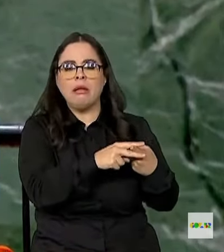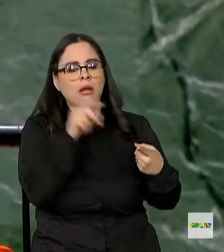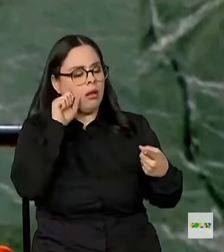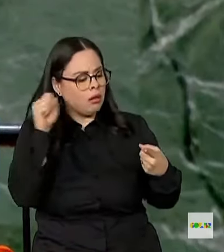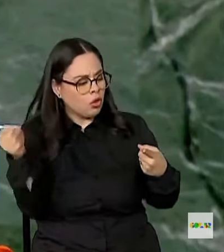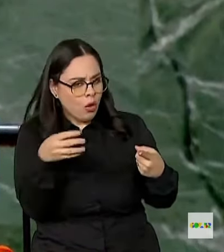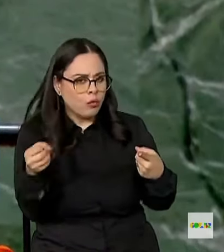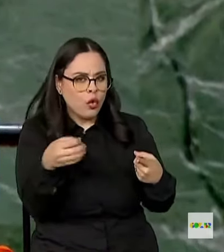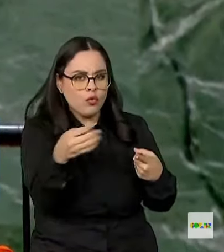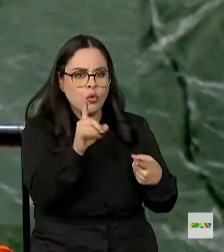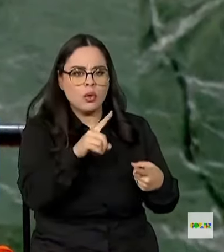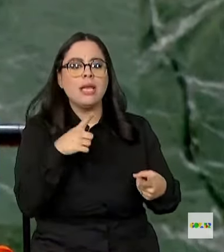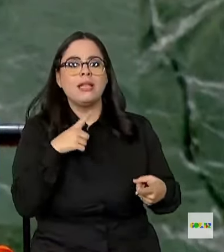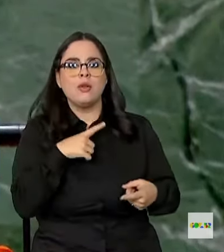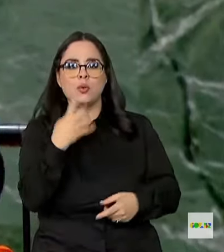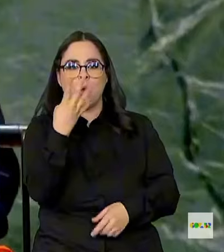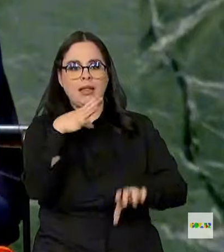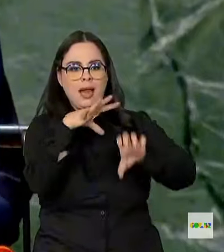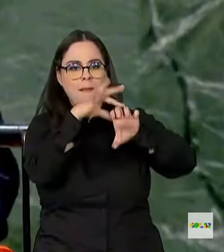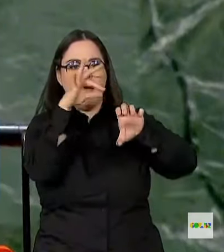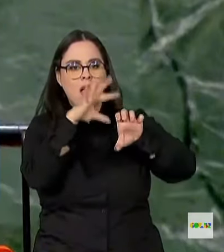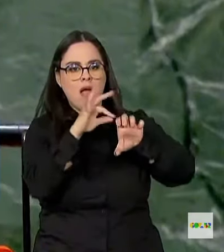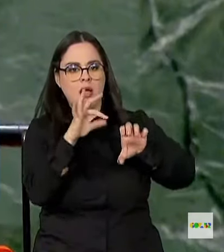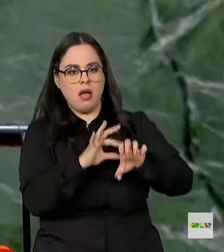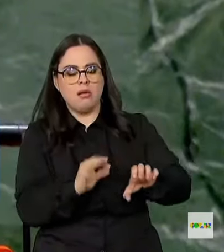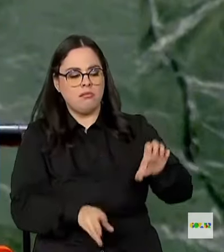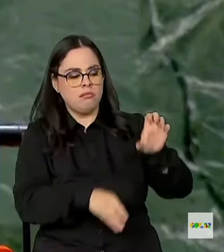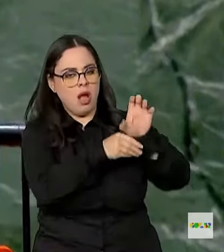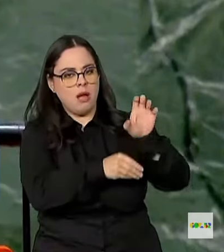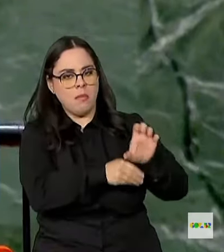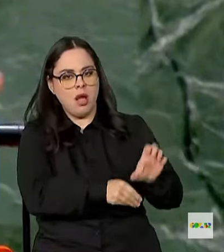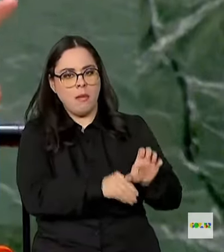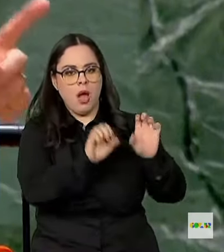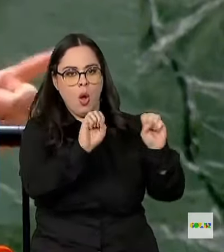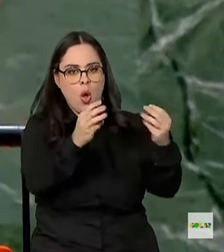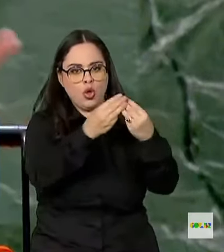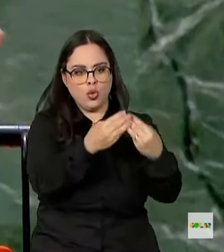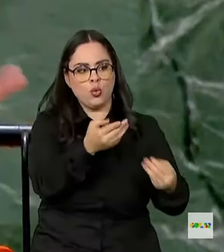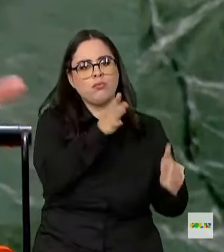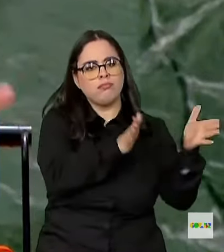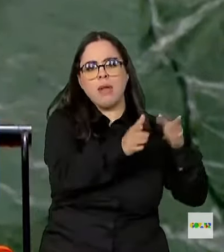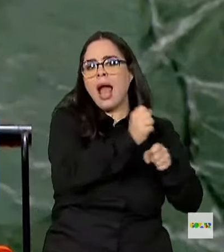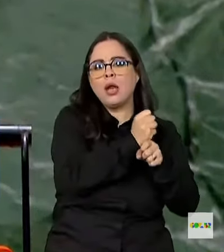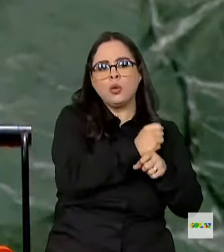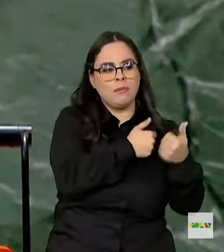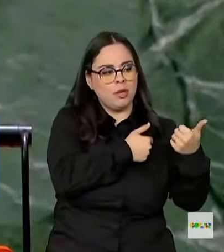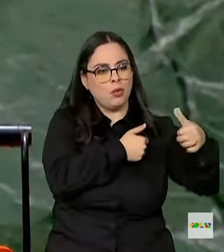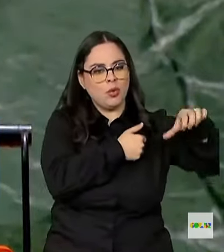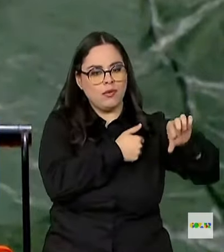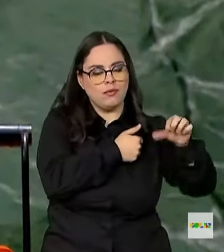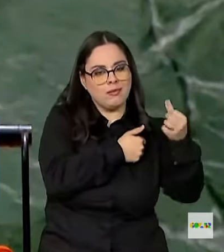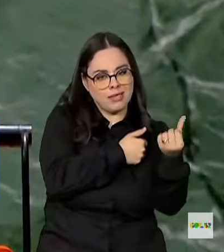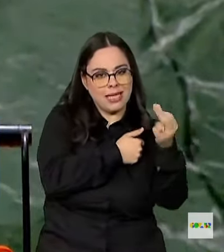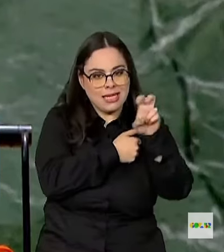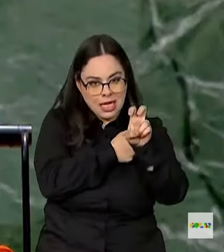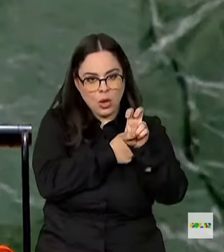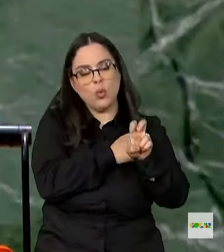apenas 4 emendas foram aprovadas, todas elas entre 1965